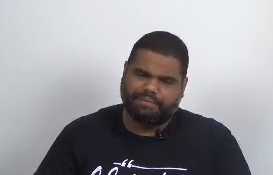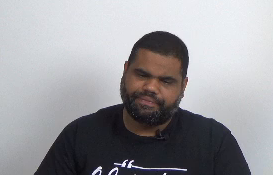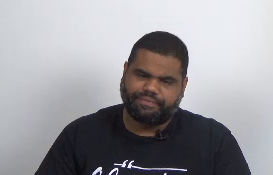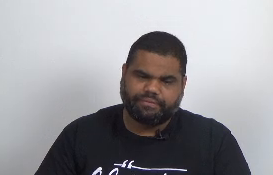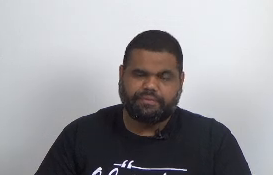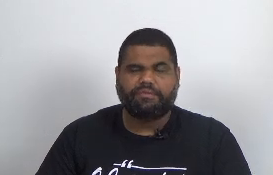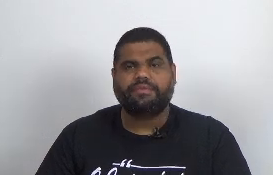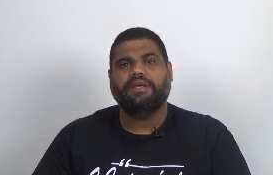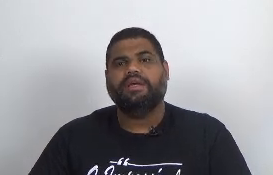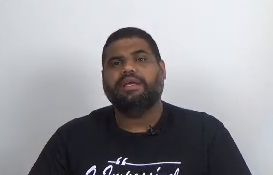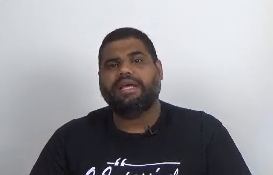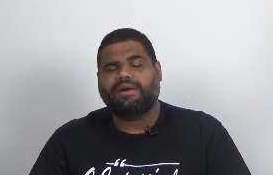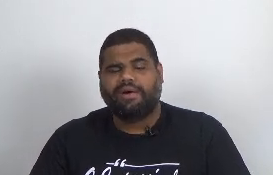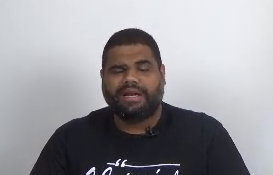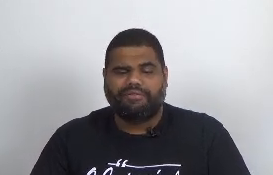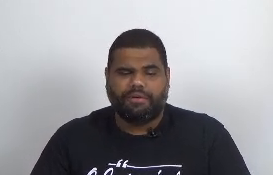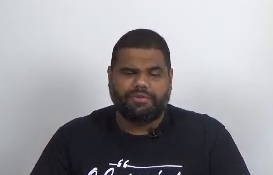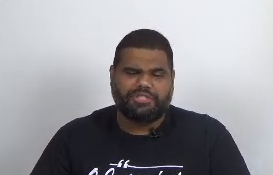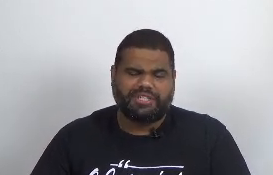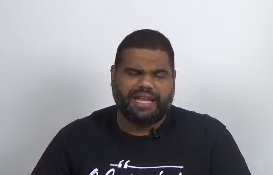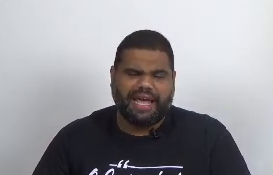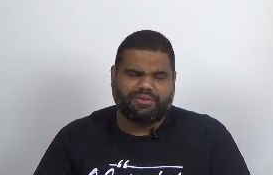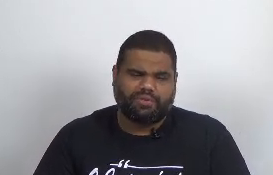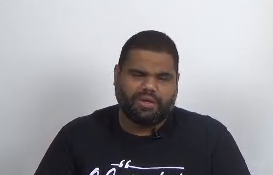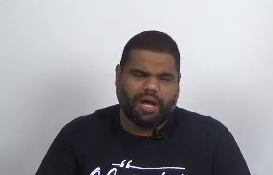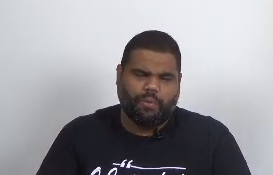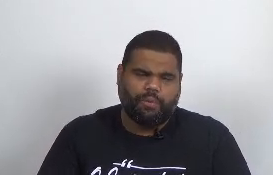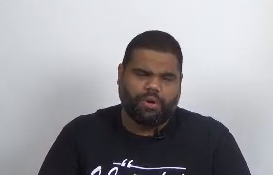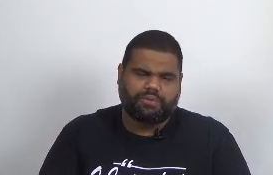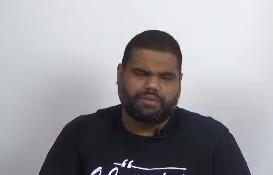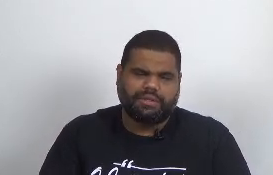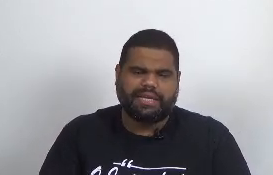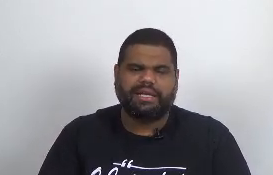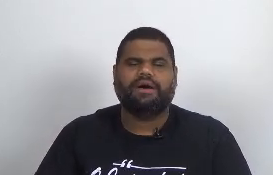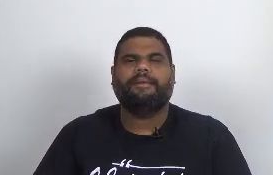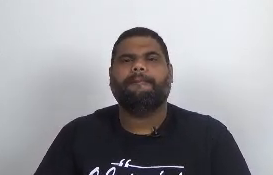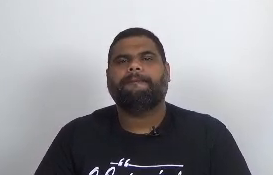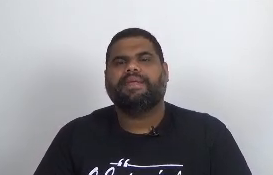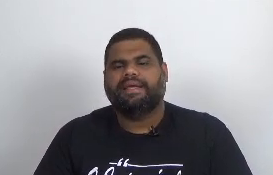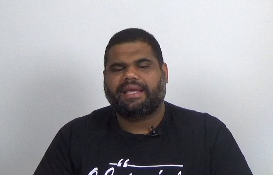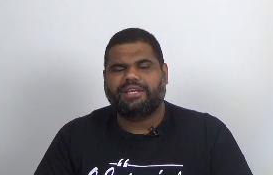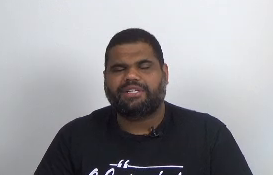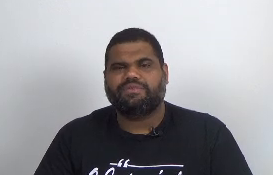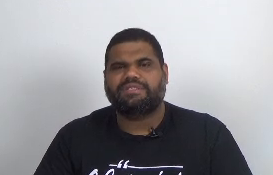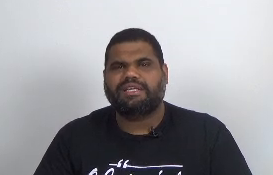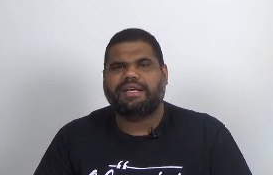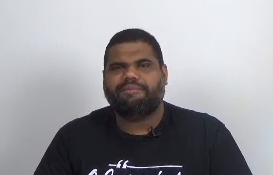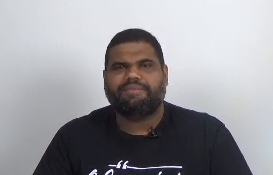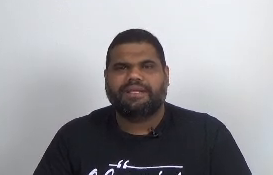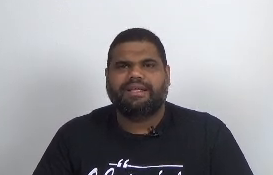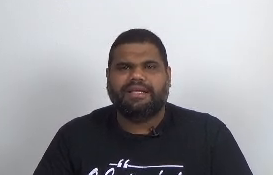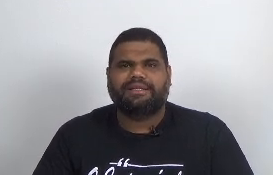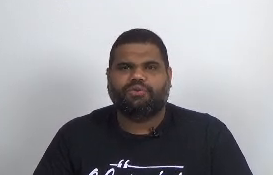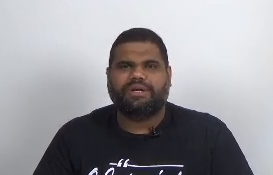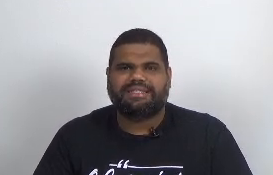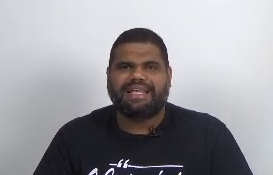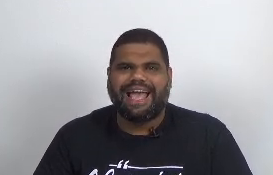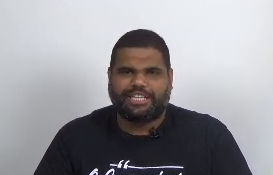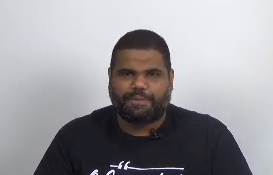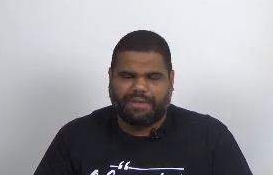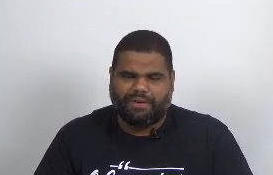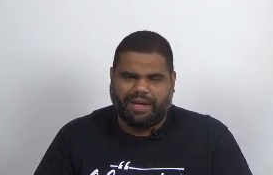MPP. E agora vamos direto ao ponto. Tá aqui, ó, questãozinha